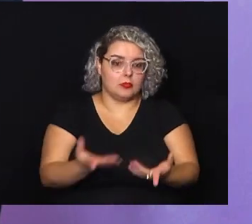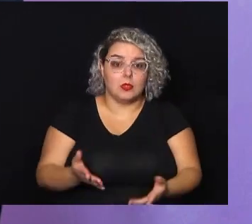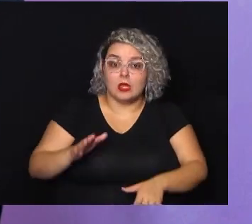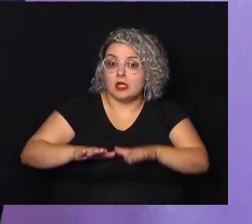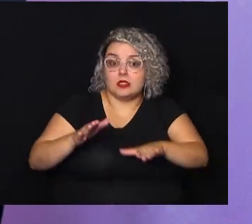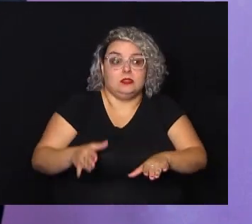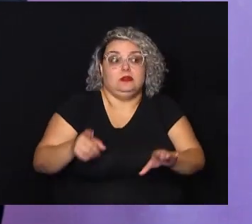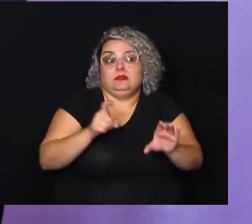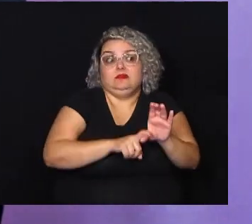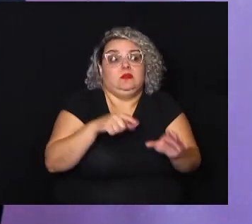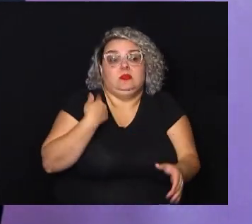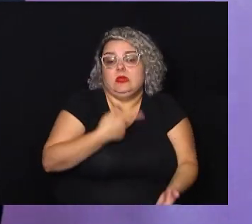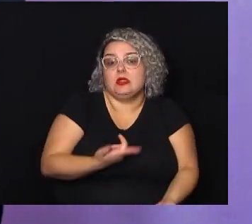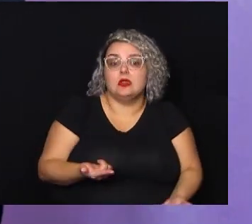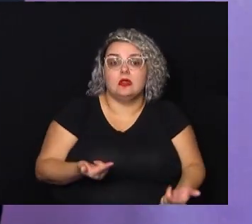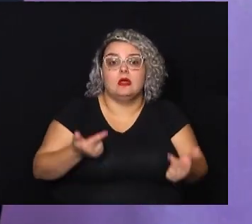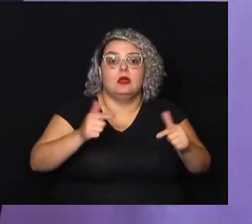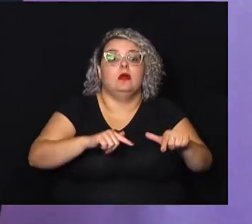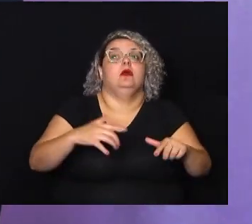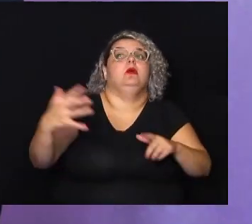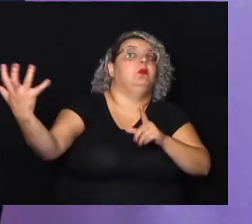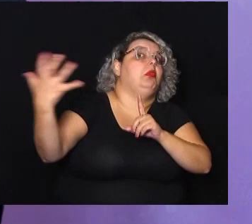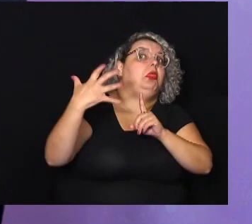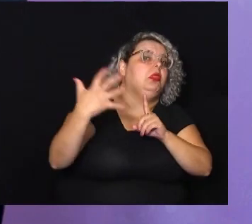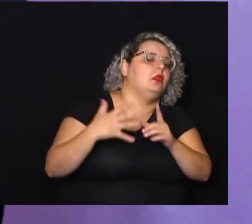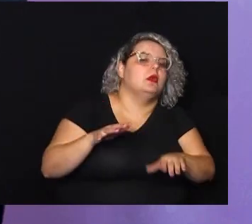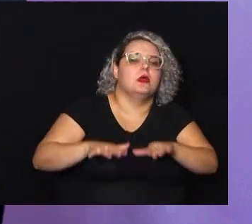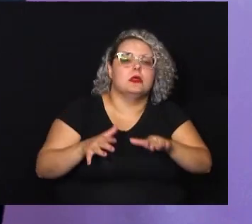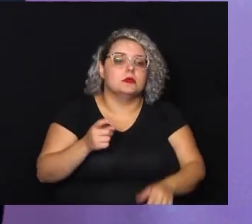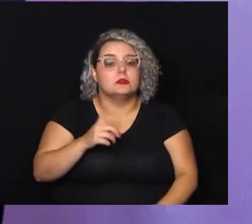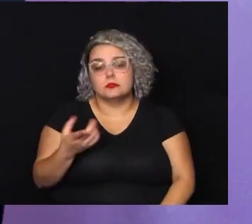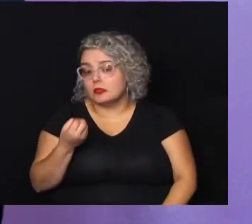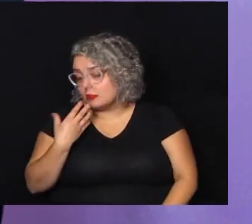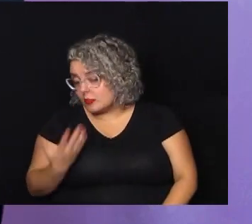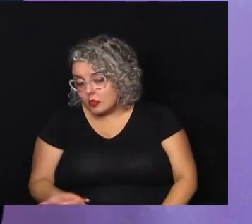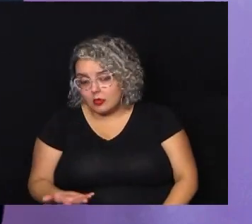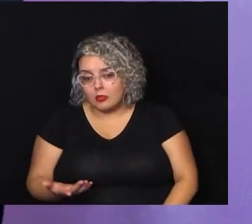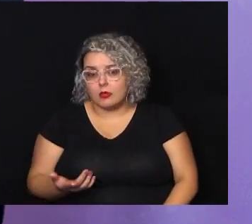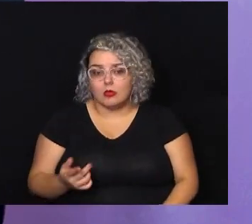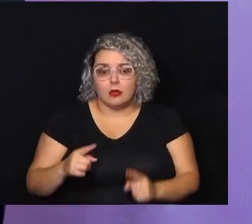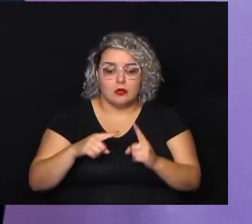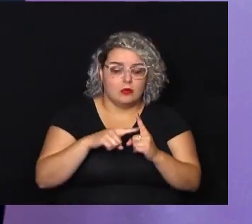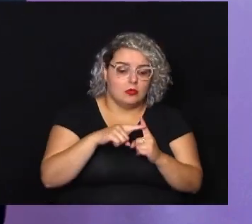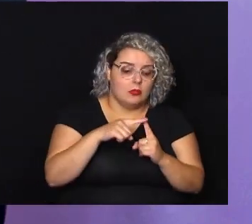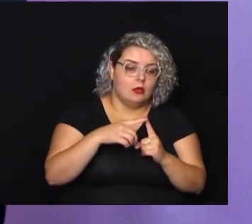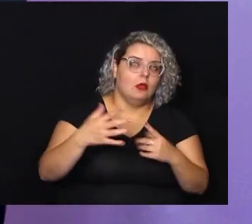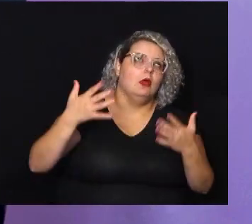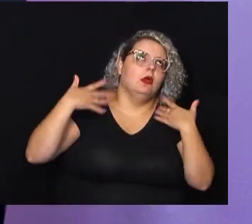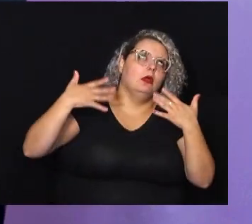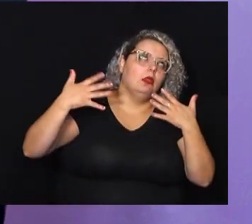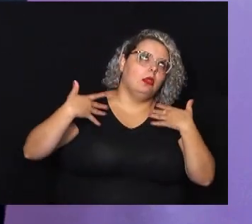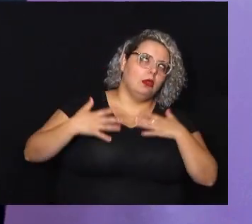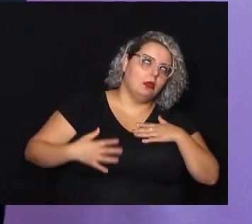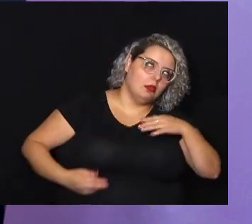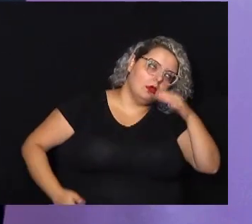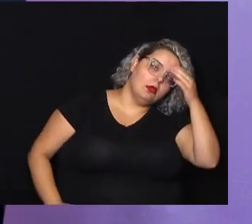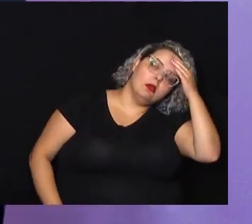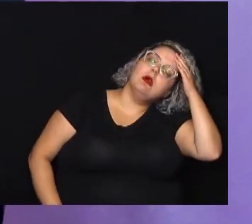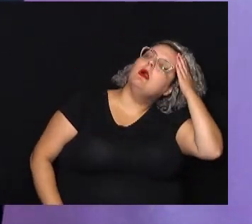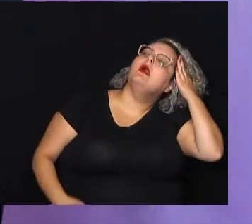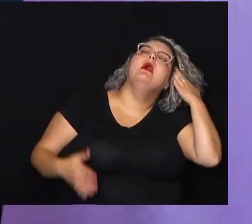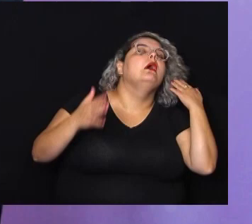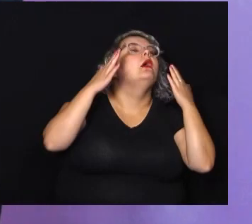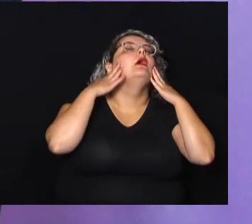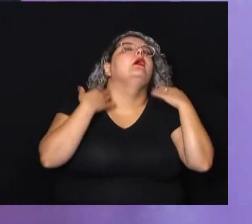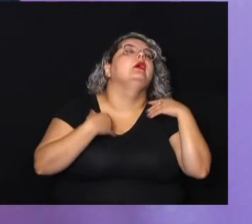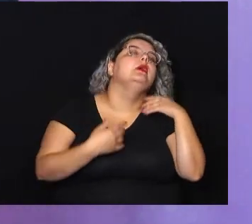que podem interferir sem depender da gente, né? Porque às vezes é um ambiente externo que não é tão adequado, às vezes é uma temperatura que